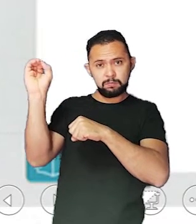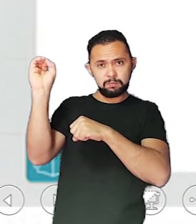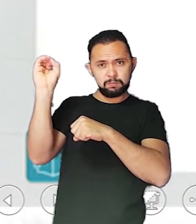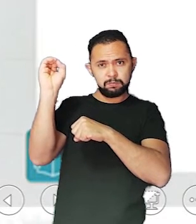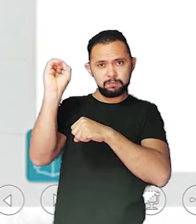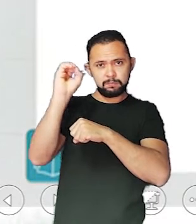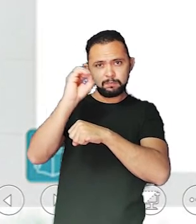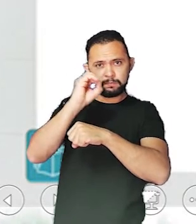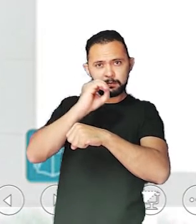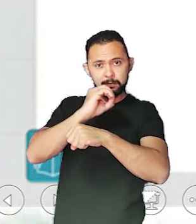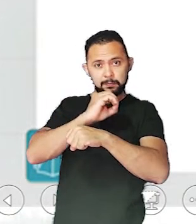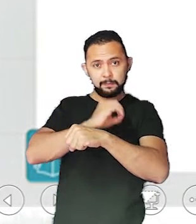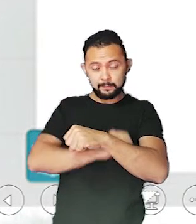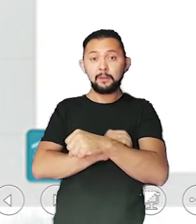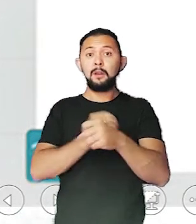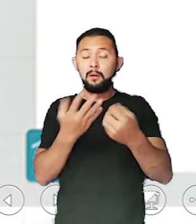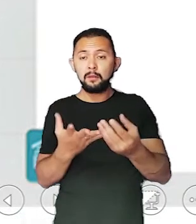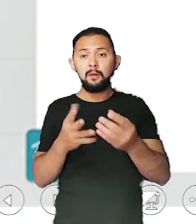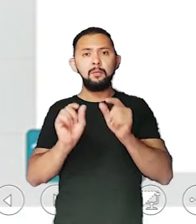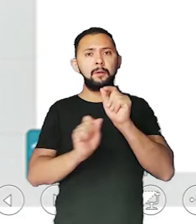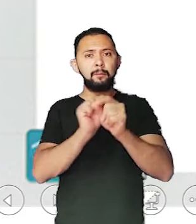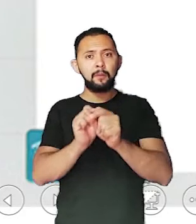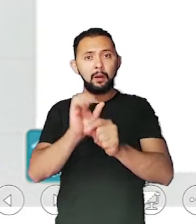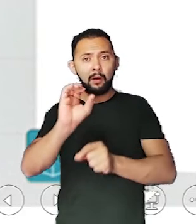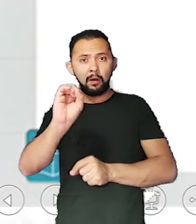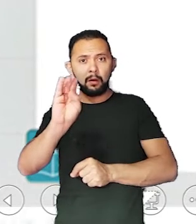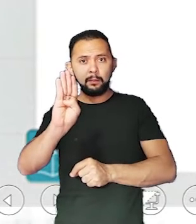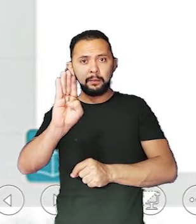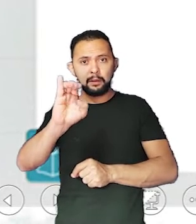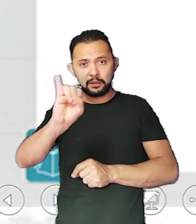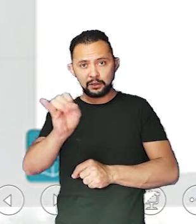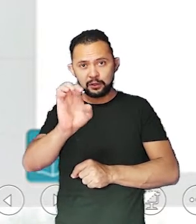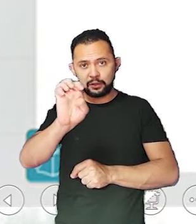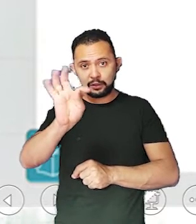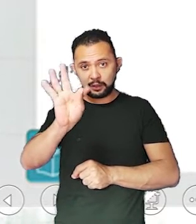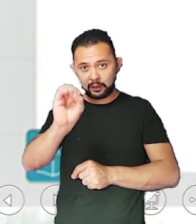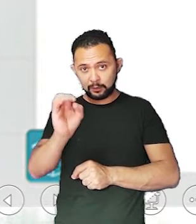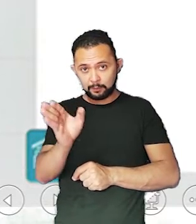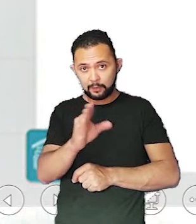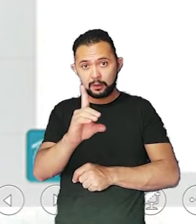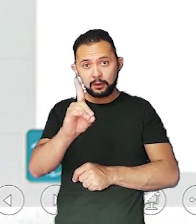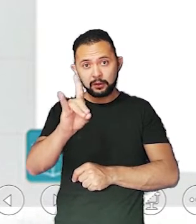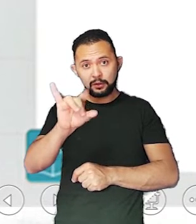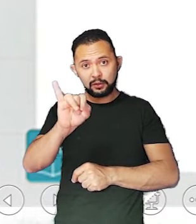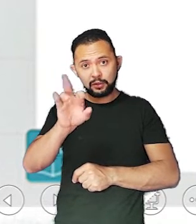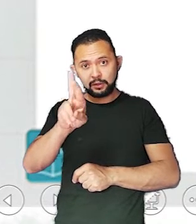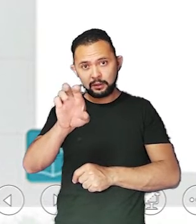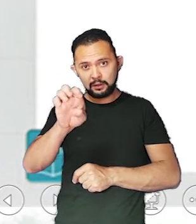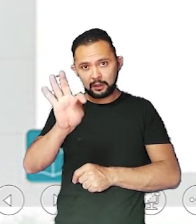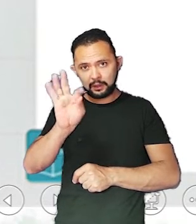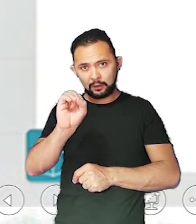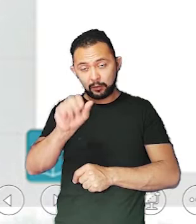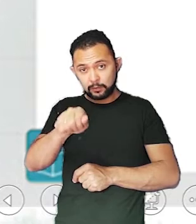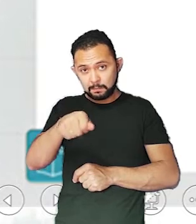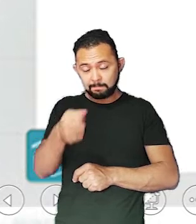direto, ok? Esse objeto direto aí, veja que ele não tem nenhuma preposição ligando o verbo para o objeto direto.